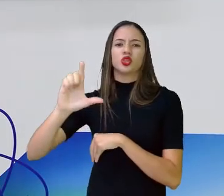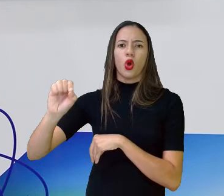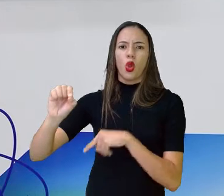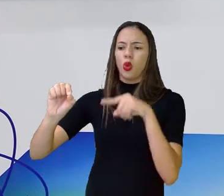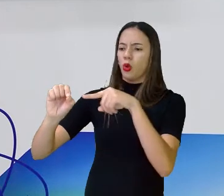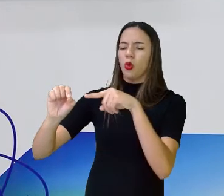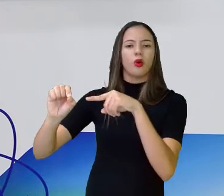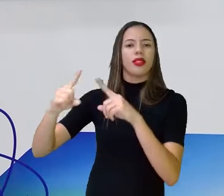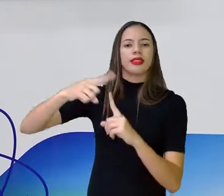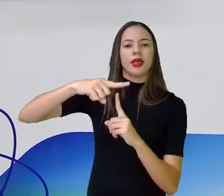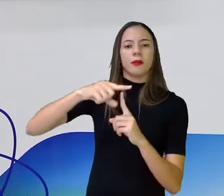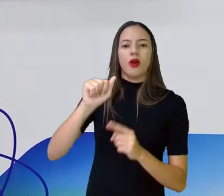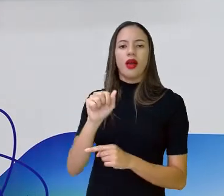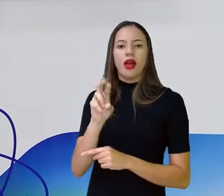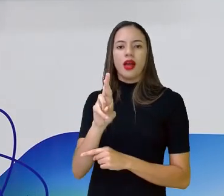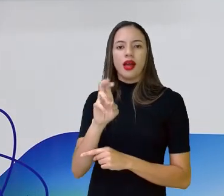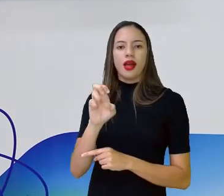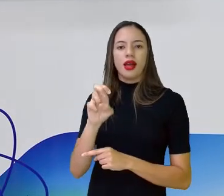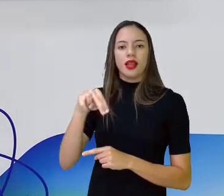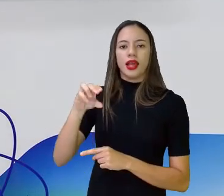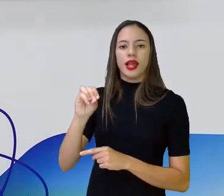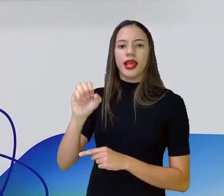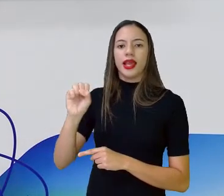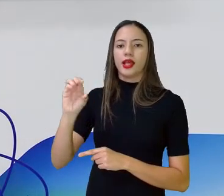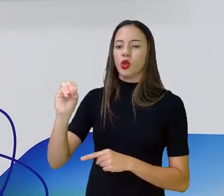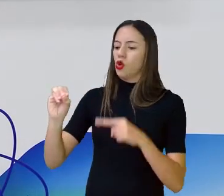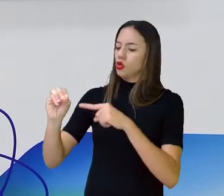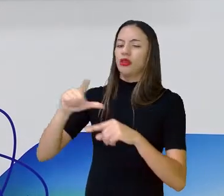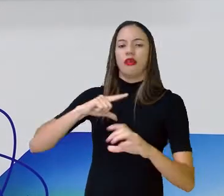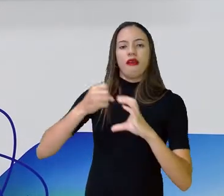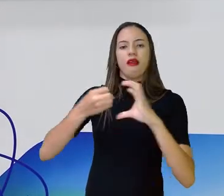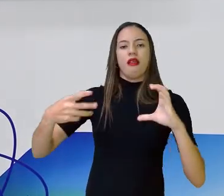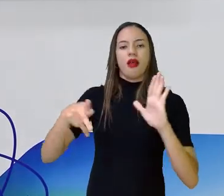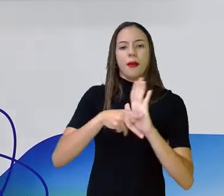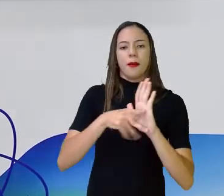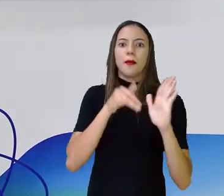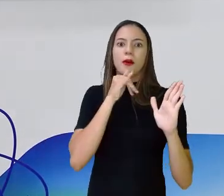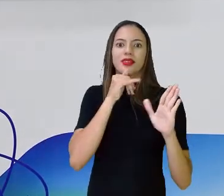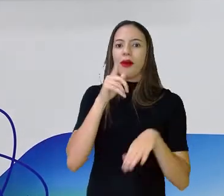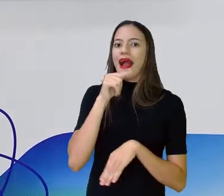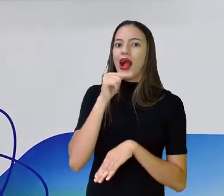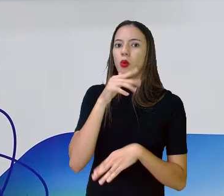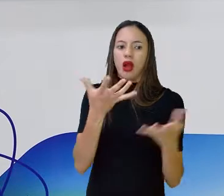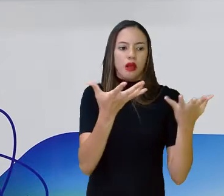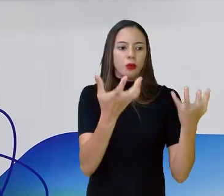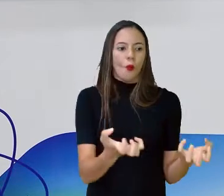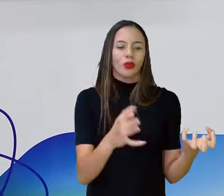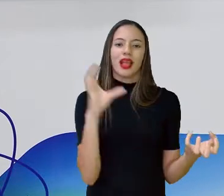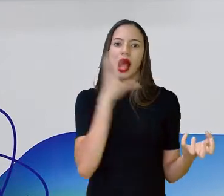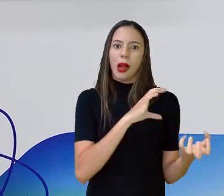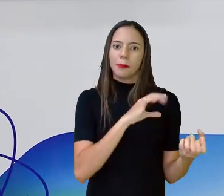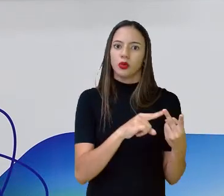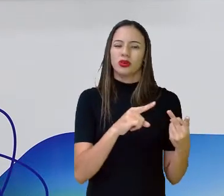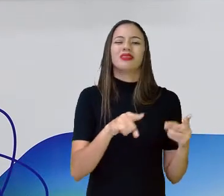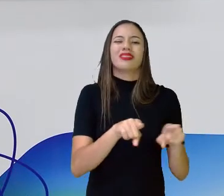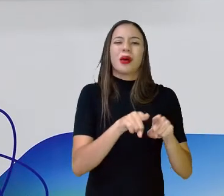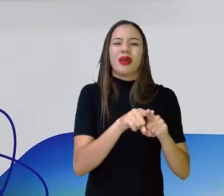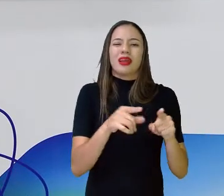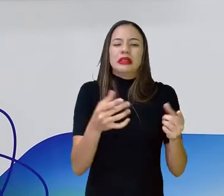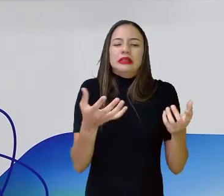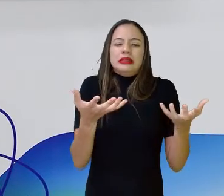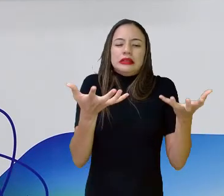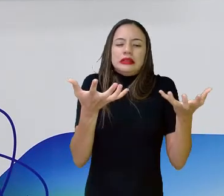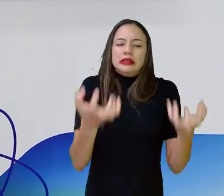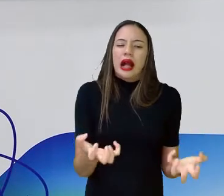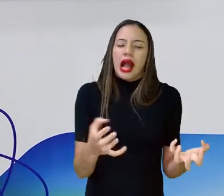suas características. Absorve muito a água, seca rapidamente e pouco recomendado